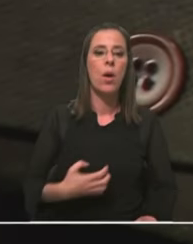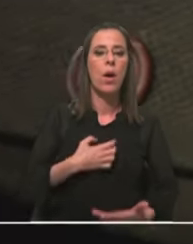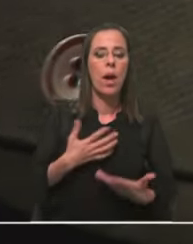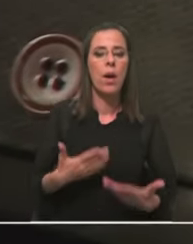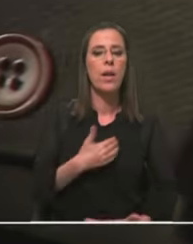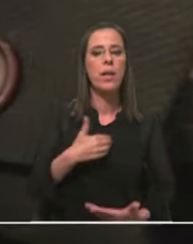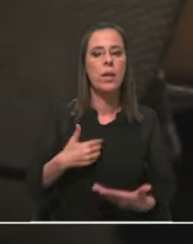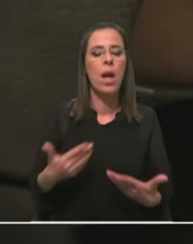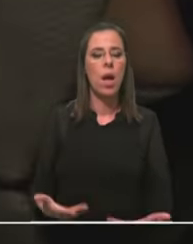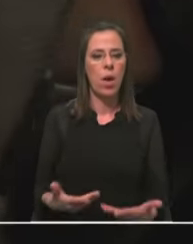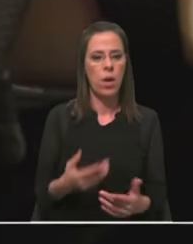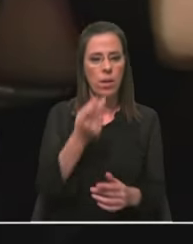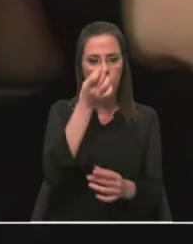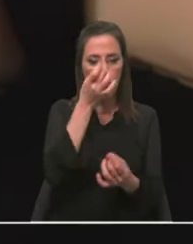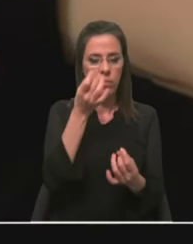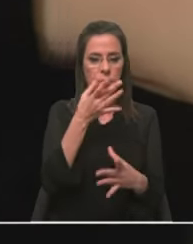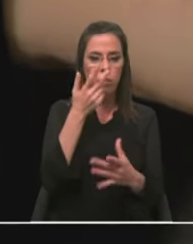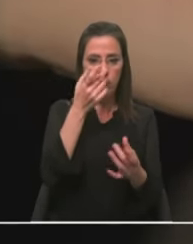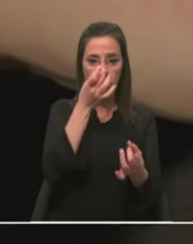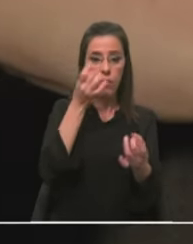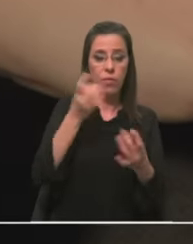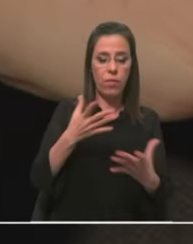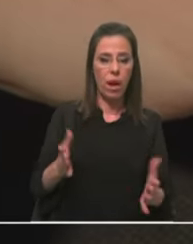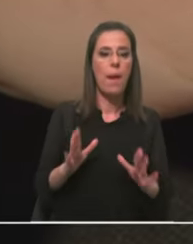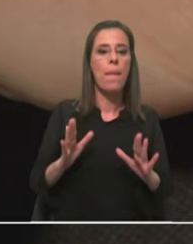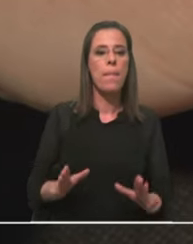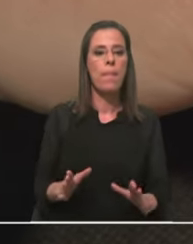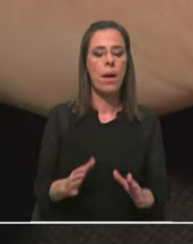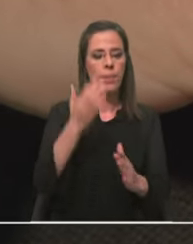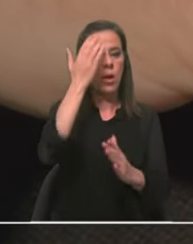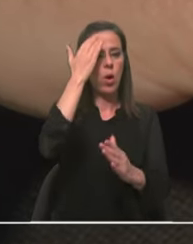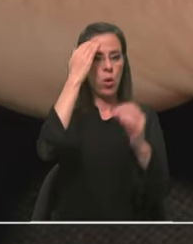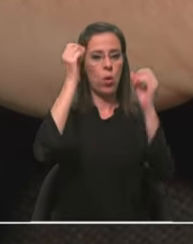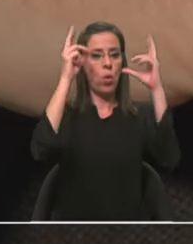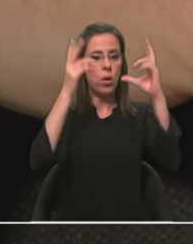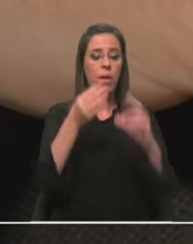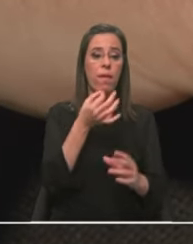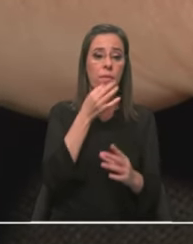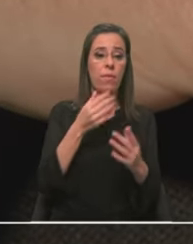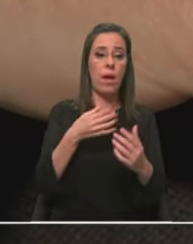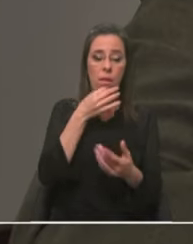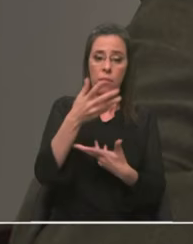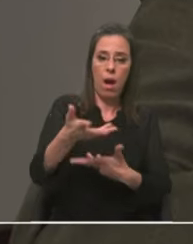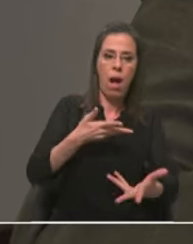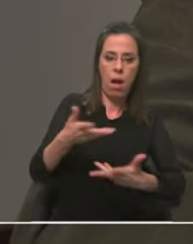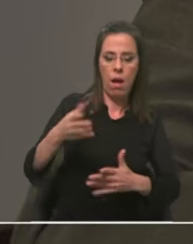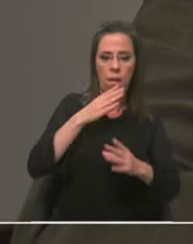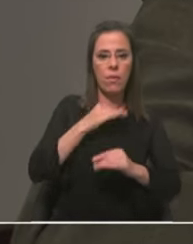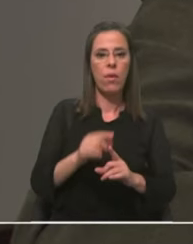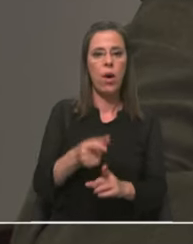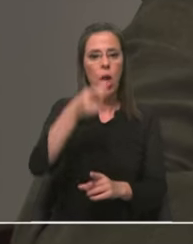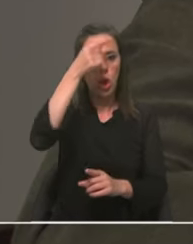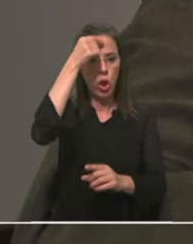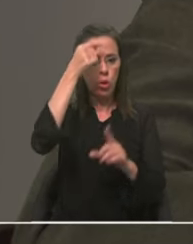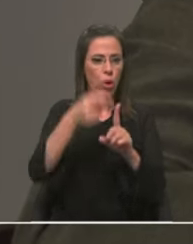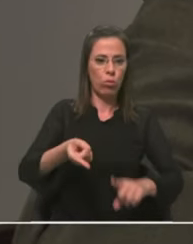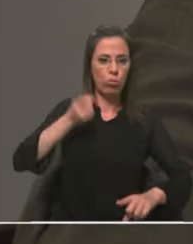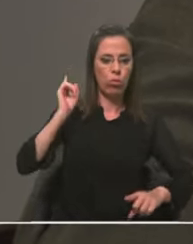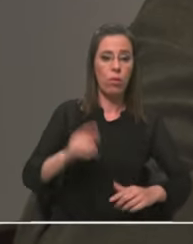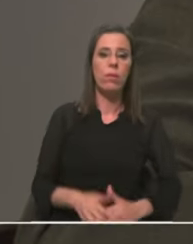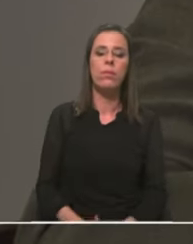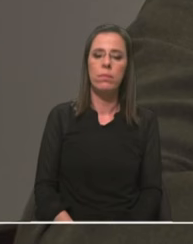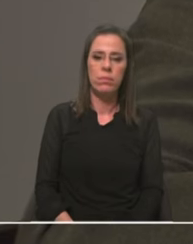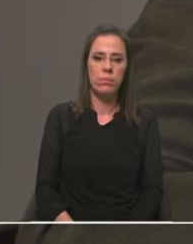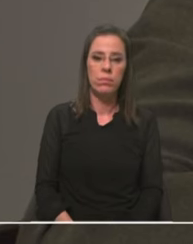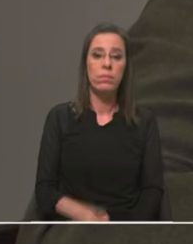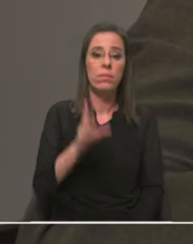neste momento? Está muito debilitada? Está muito debilitada, mas está absolutamente consciente e fala como estou a falar consigo. Ela não é uma totó. Não,